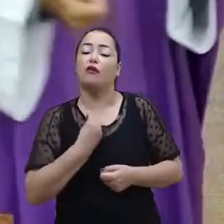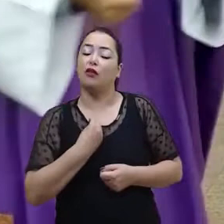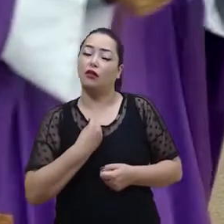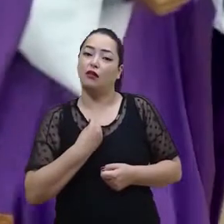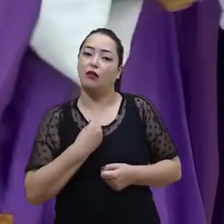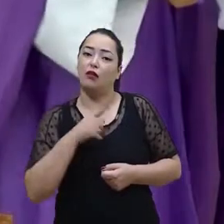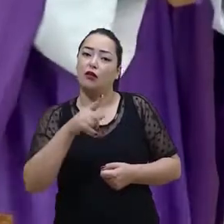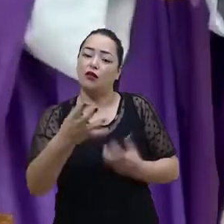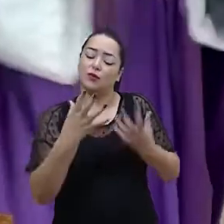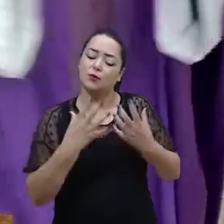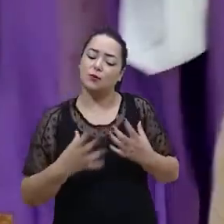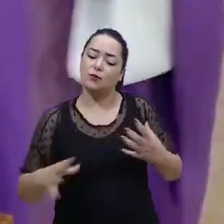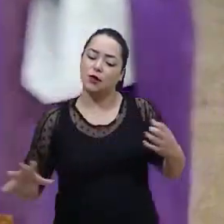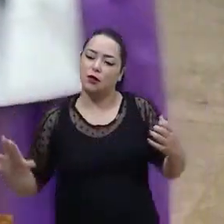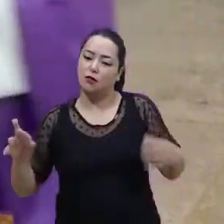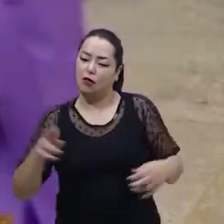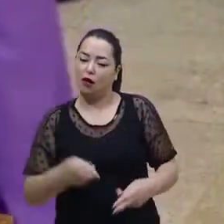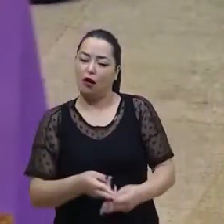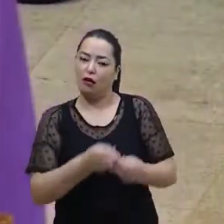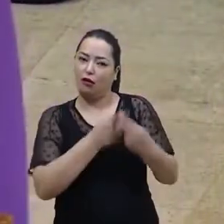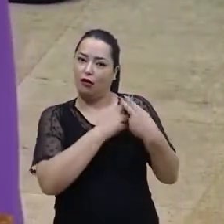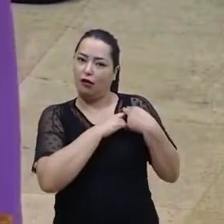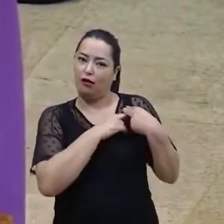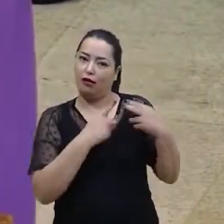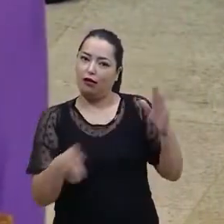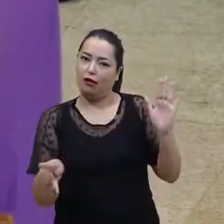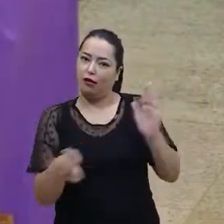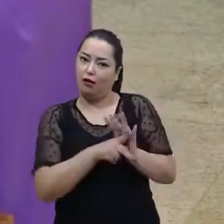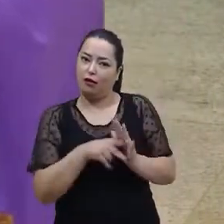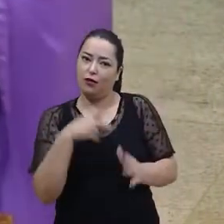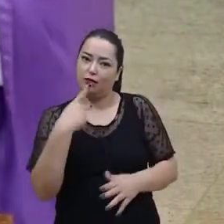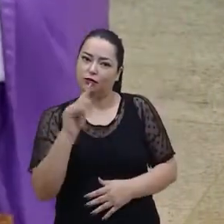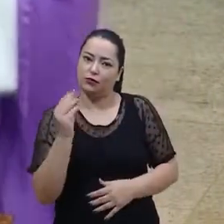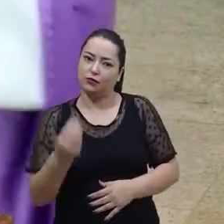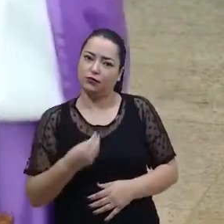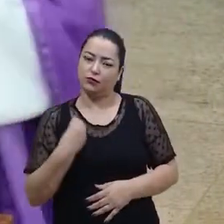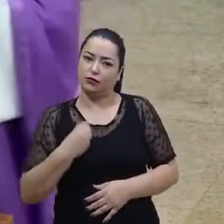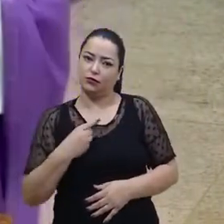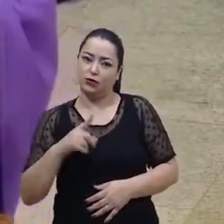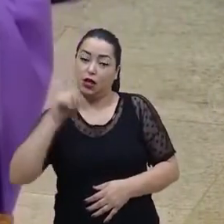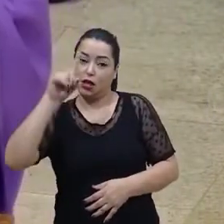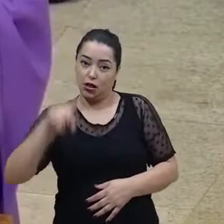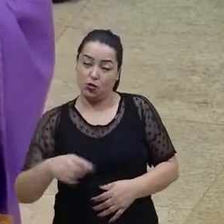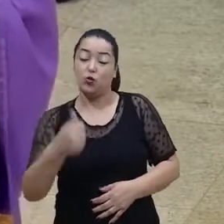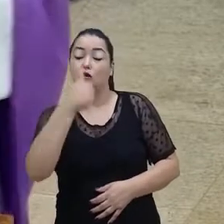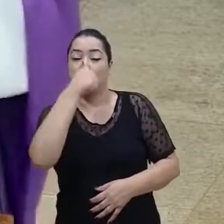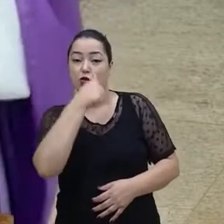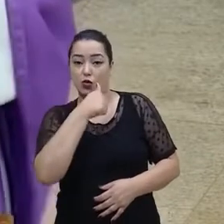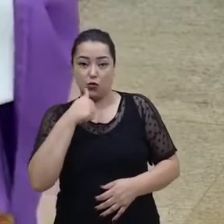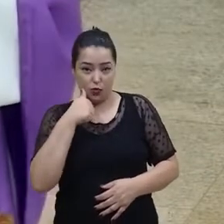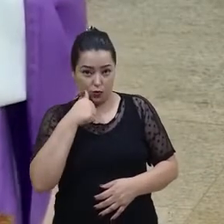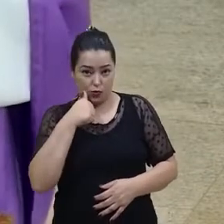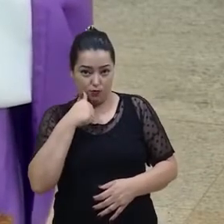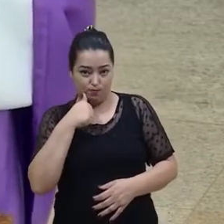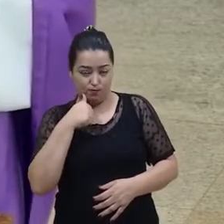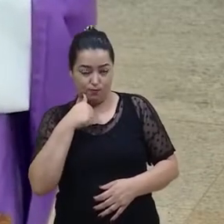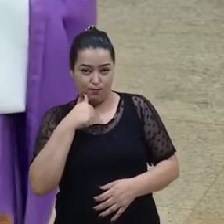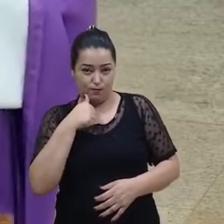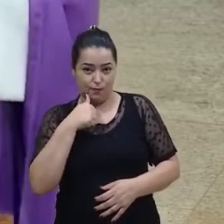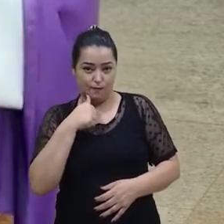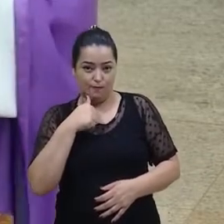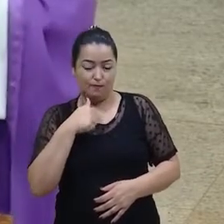toma as rédeas da sua vida você toma as rédeas da sua existência é isso é vejo a uma profundidade